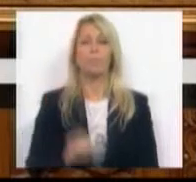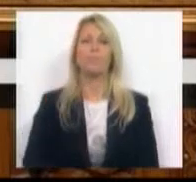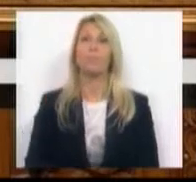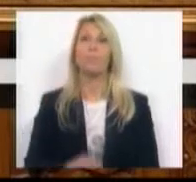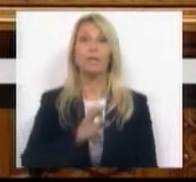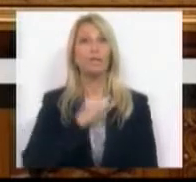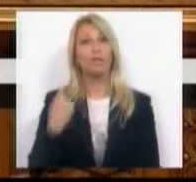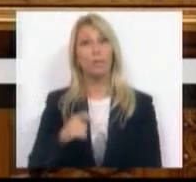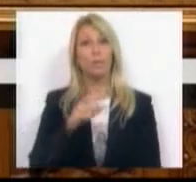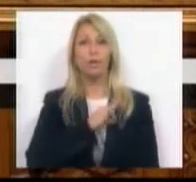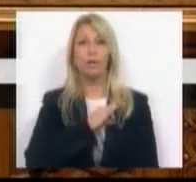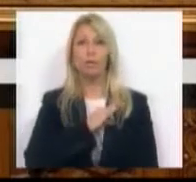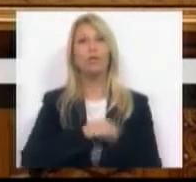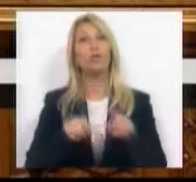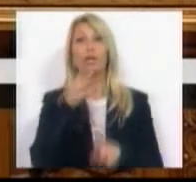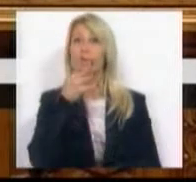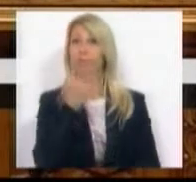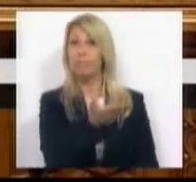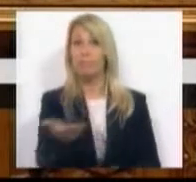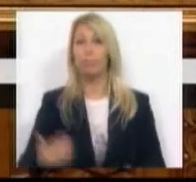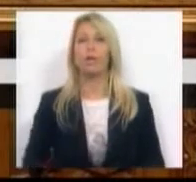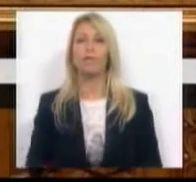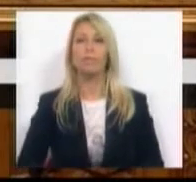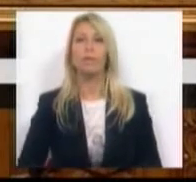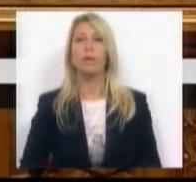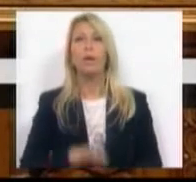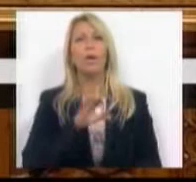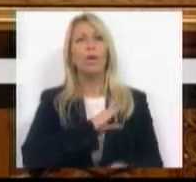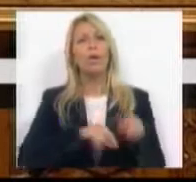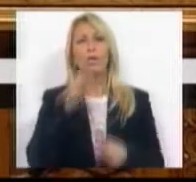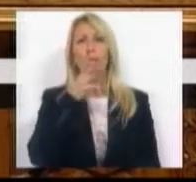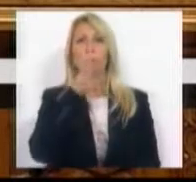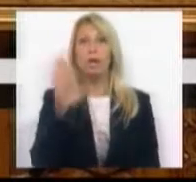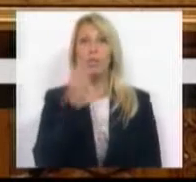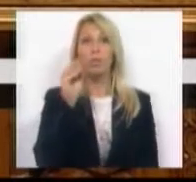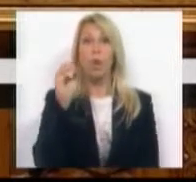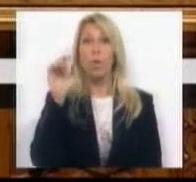Senhor Presidente, senhores deputados, senhor deputado João Oliveira,